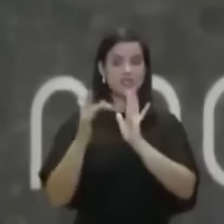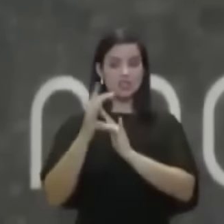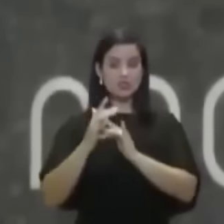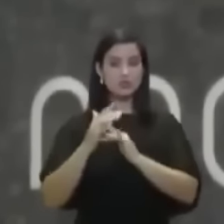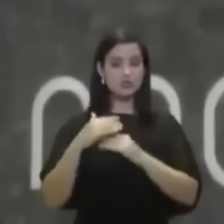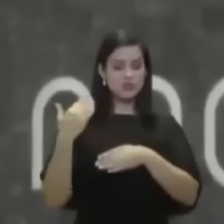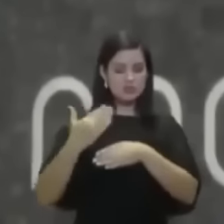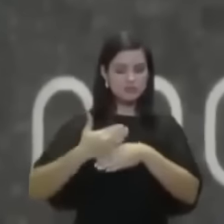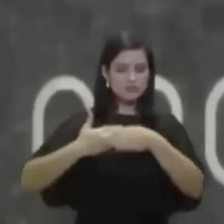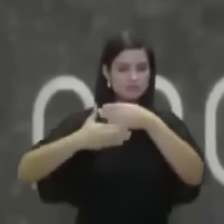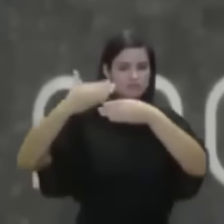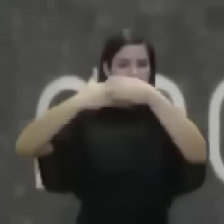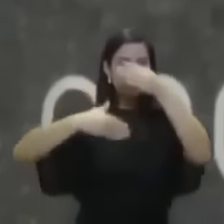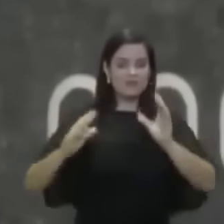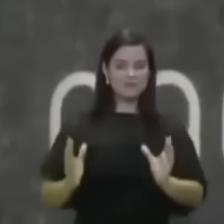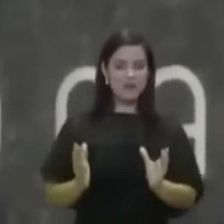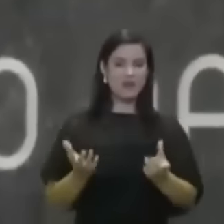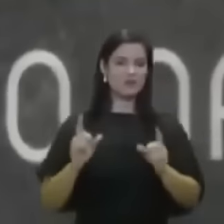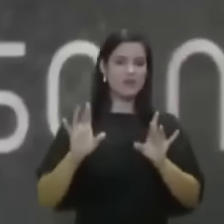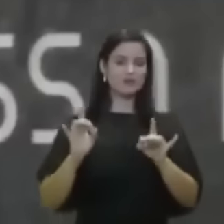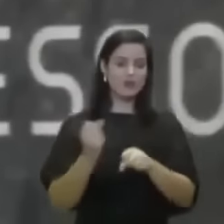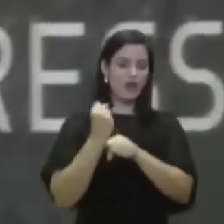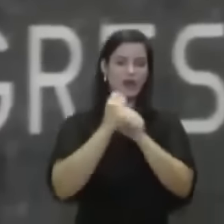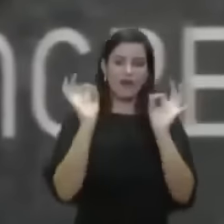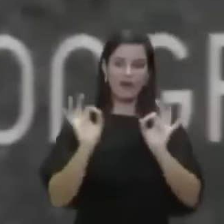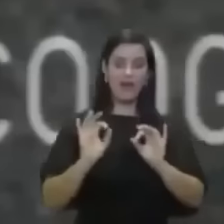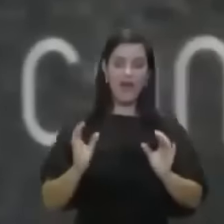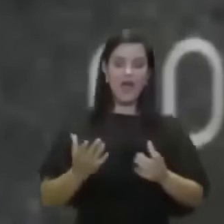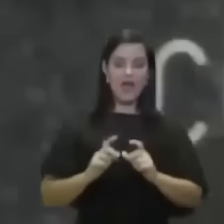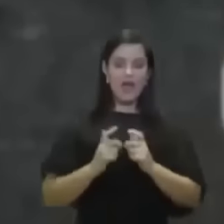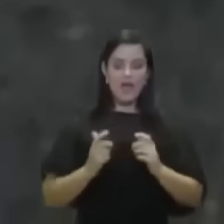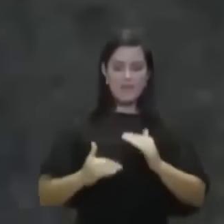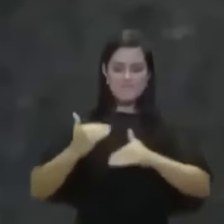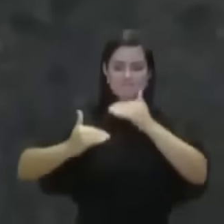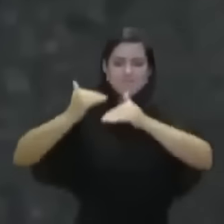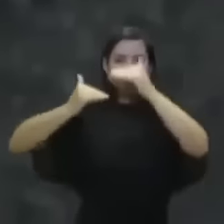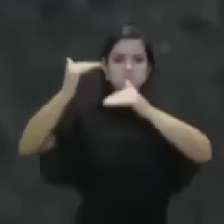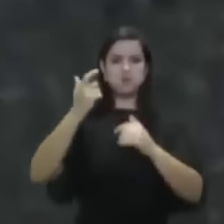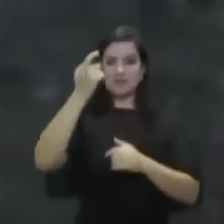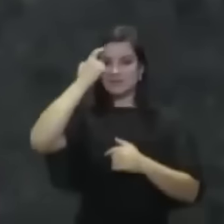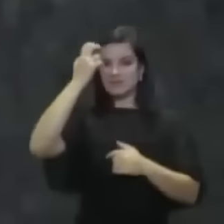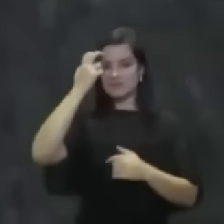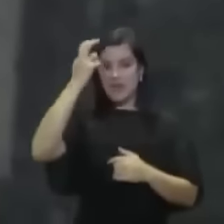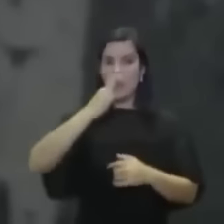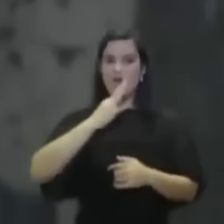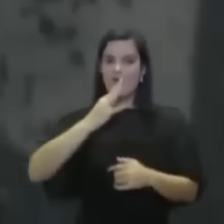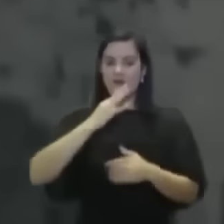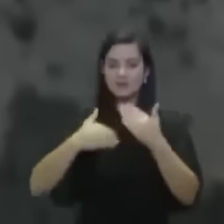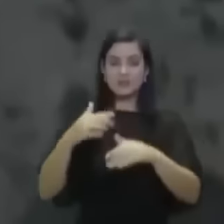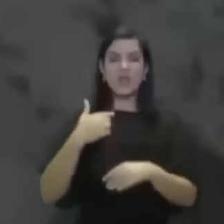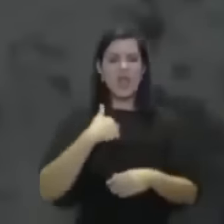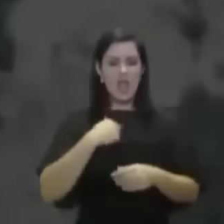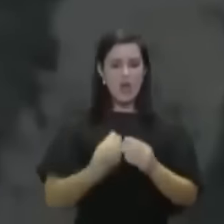edificador da igreja. Quem edifica a igreja não é você, nem sou eu, é o próprio Jesus. Paulo entendeu isso quando disse: eu plantei e Apolo